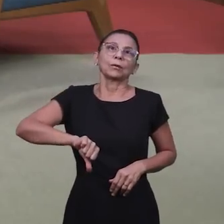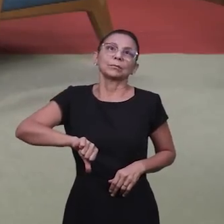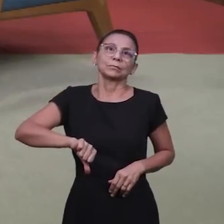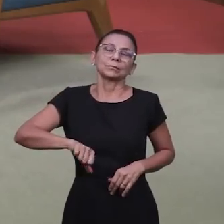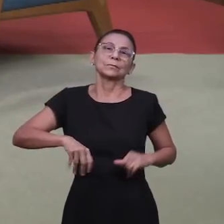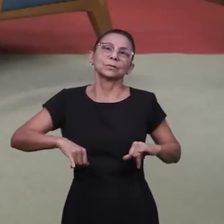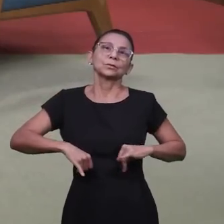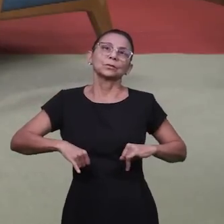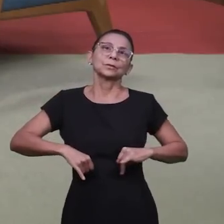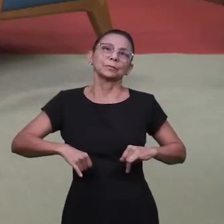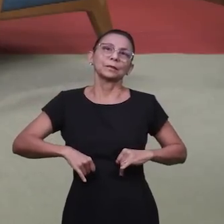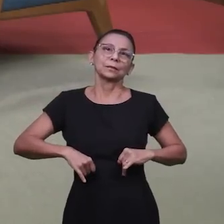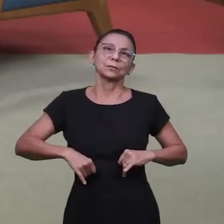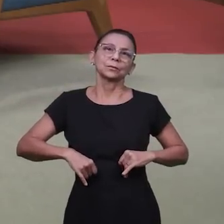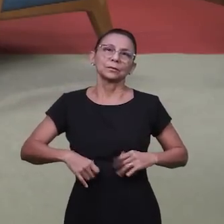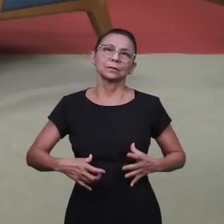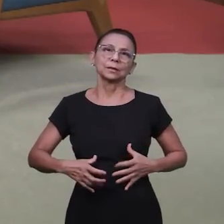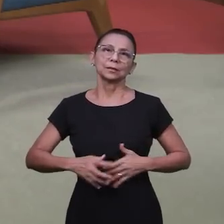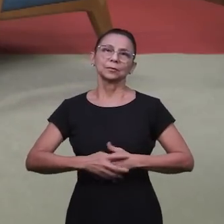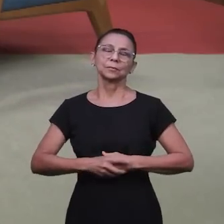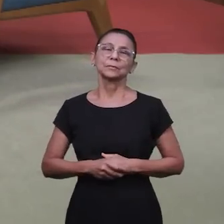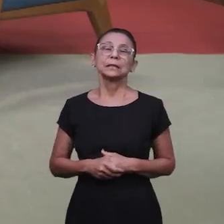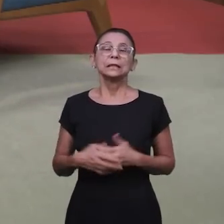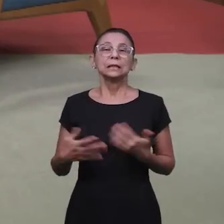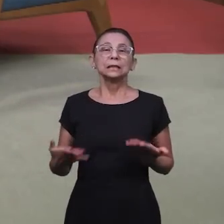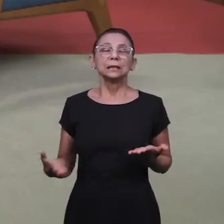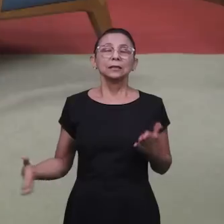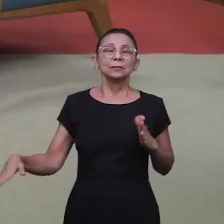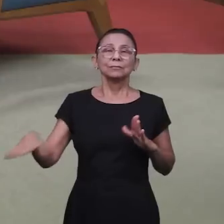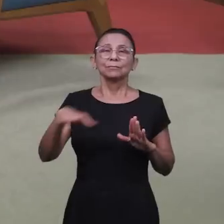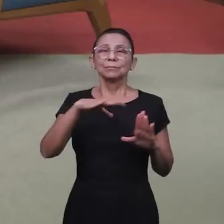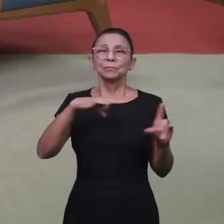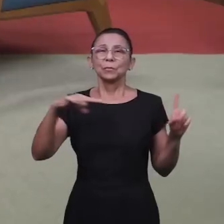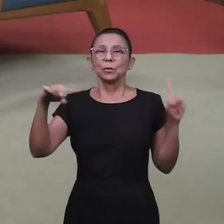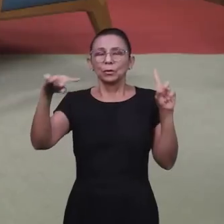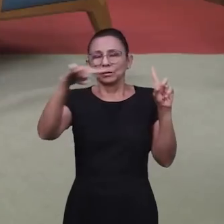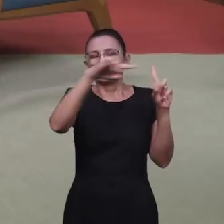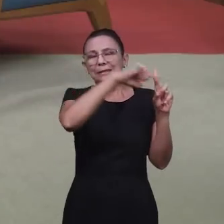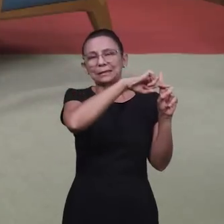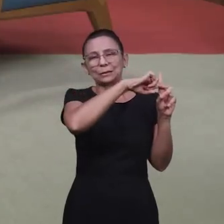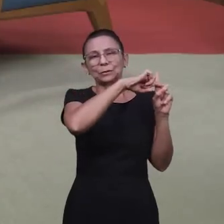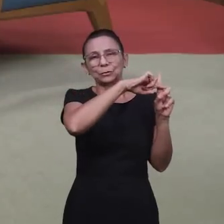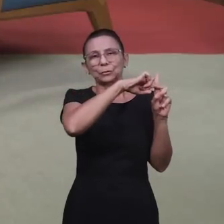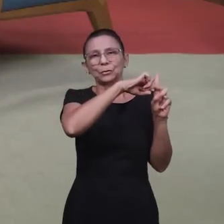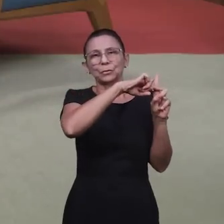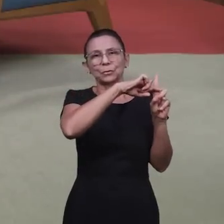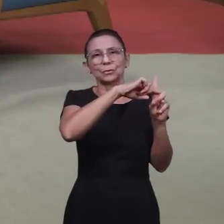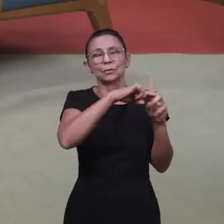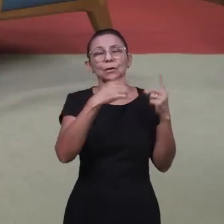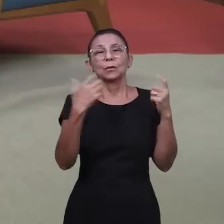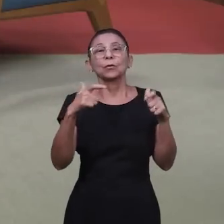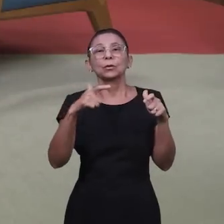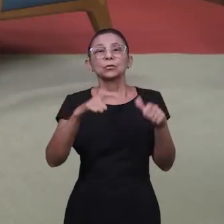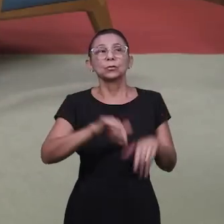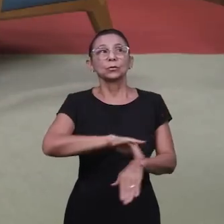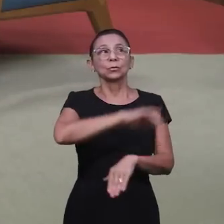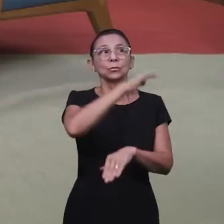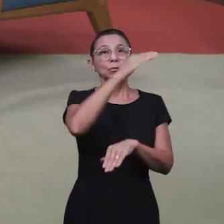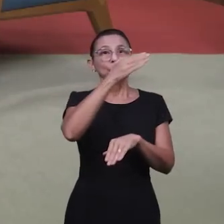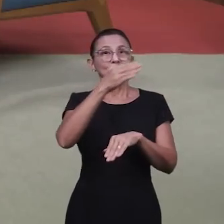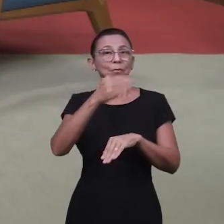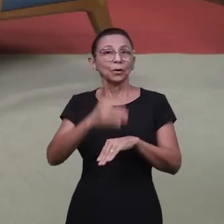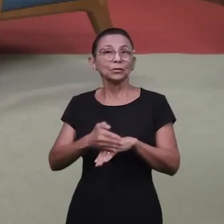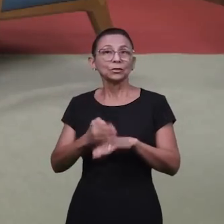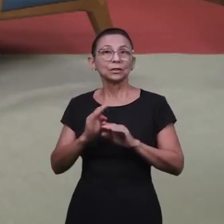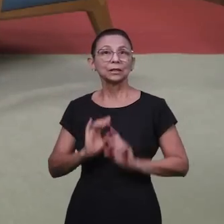da vinda de Jesus ao mundo o levou ao monte do sofrimento e ao outeiro do incenso, ou seja, a